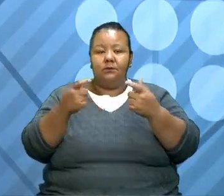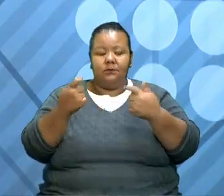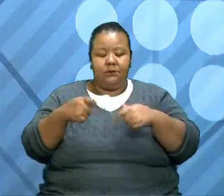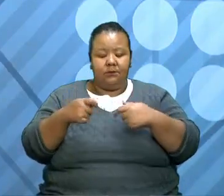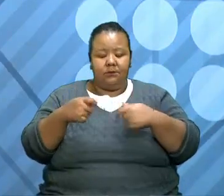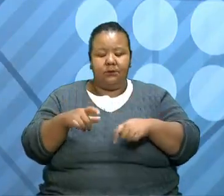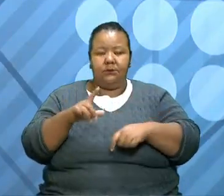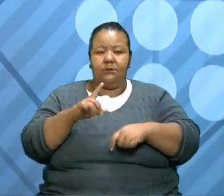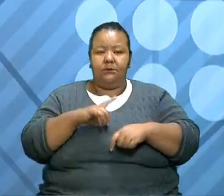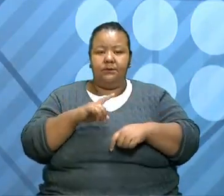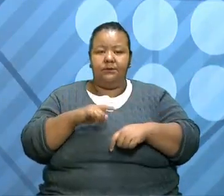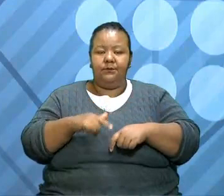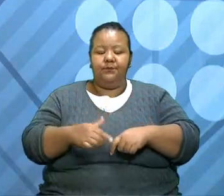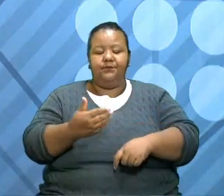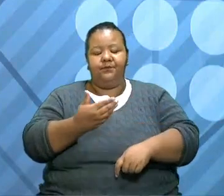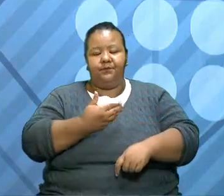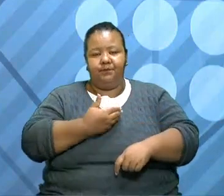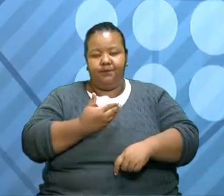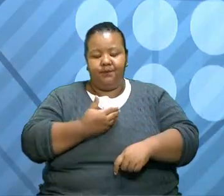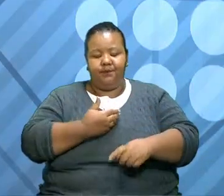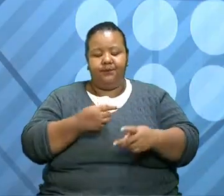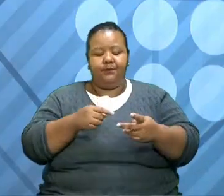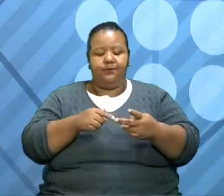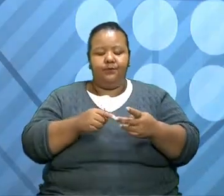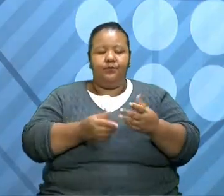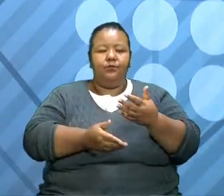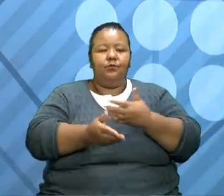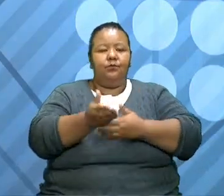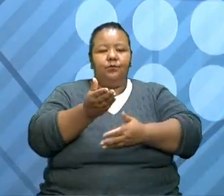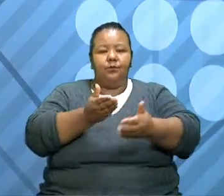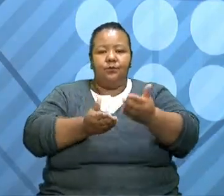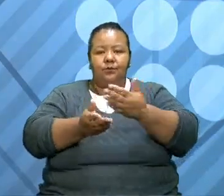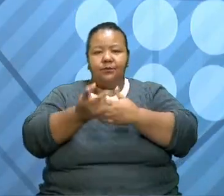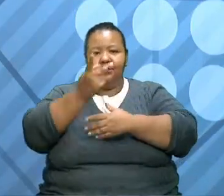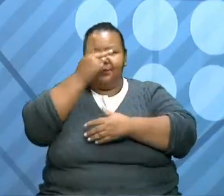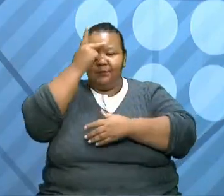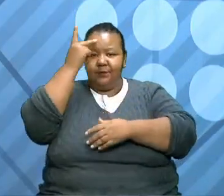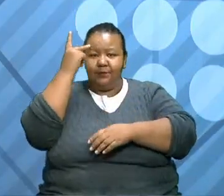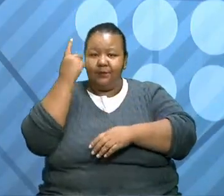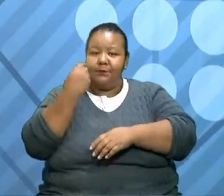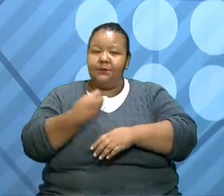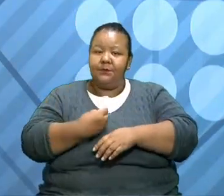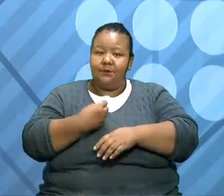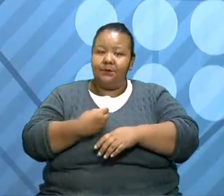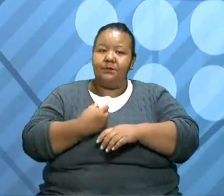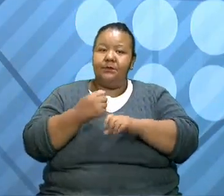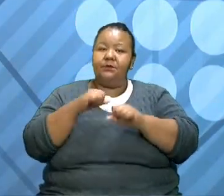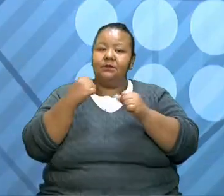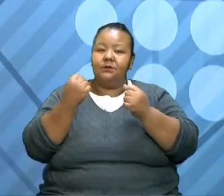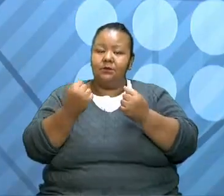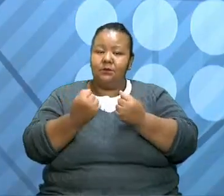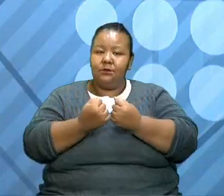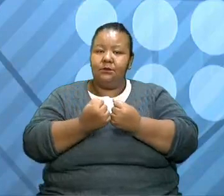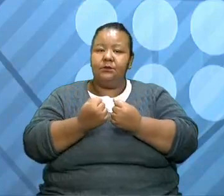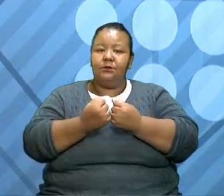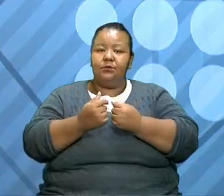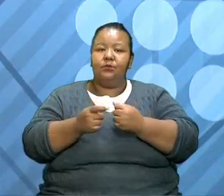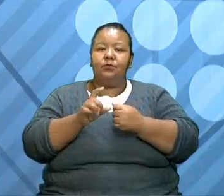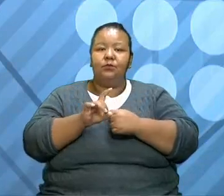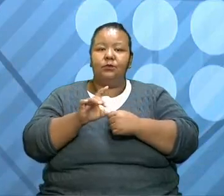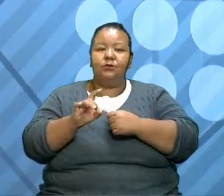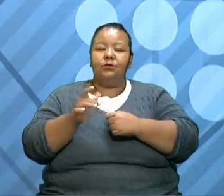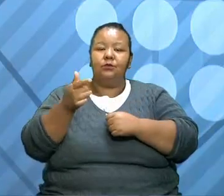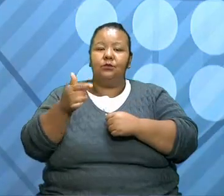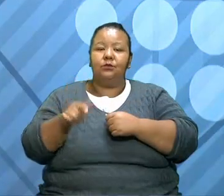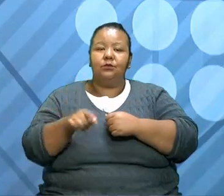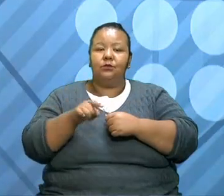precisa ter necessidade de amizades, você precisa ter interações com outras pessoas, você precisa ter vida social, que é tão discutido. Mas você só consegue